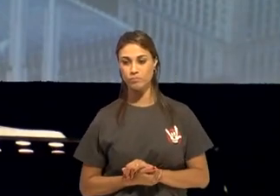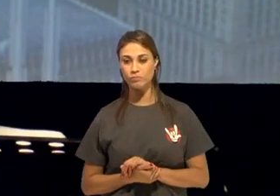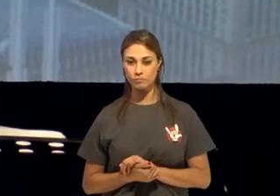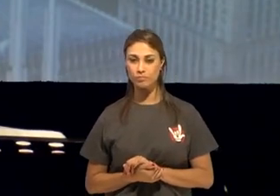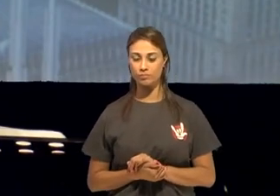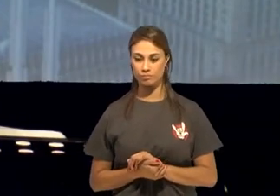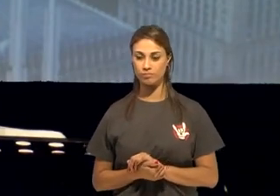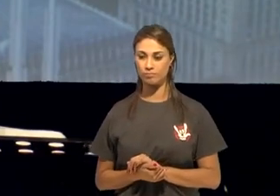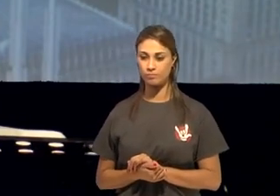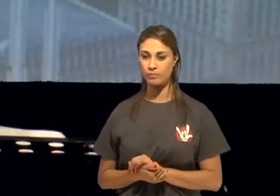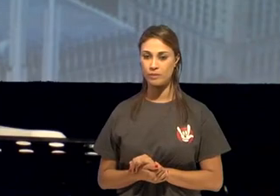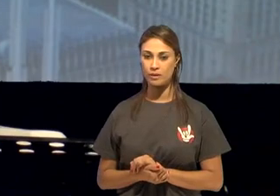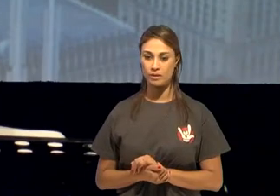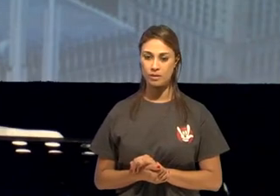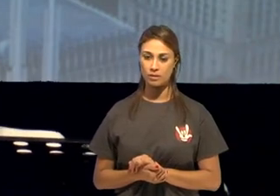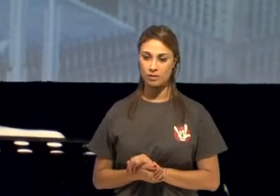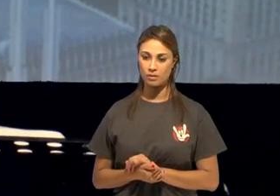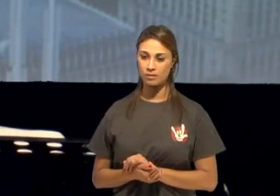tenha piedade de ti,